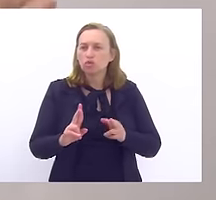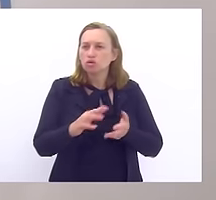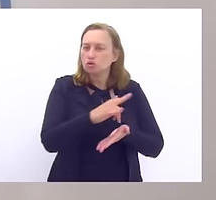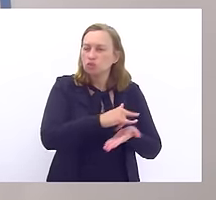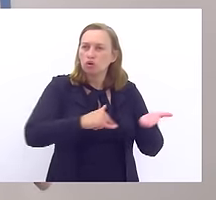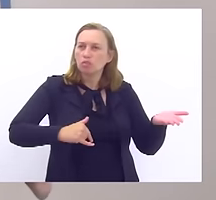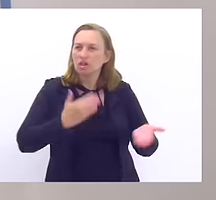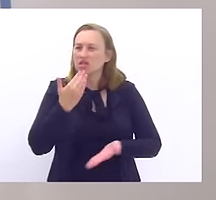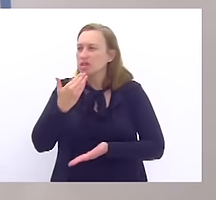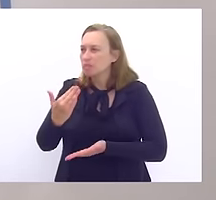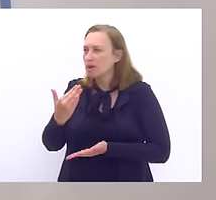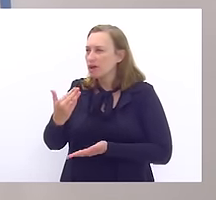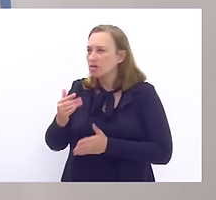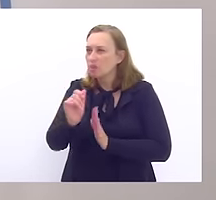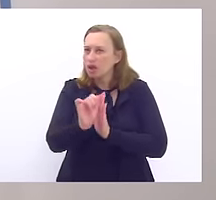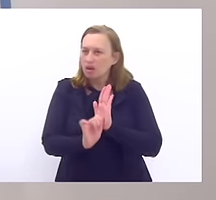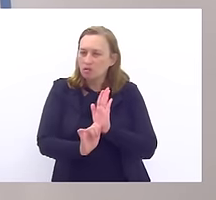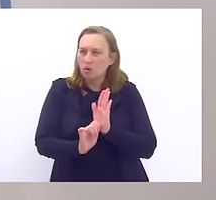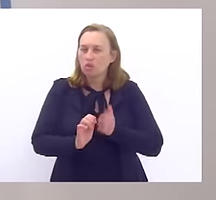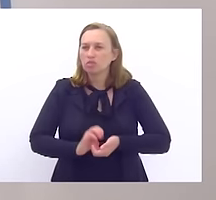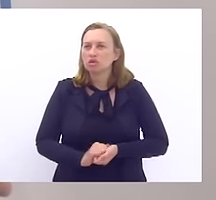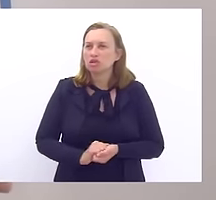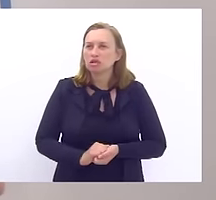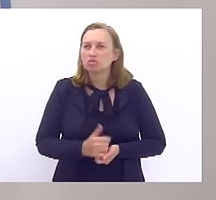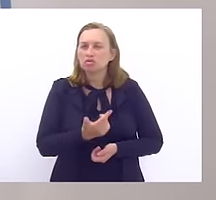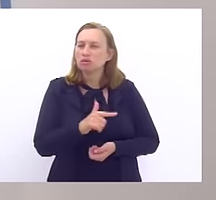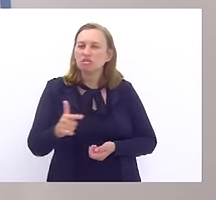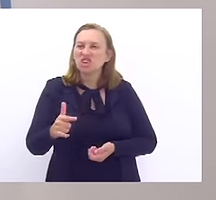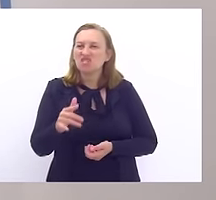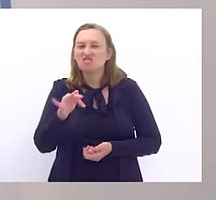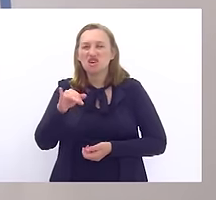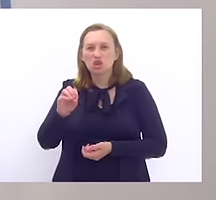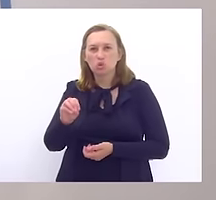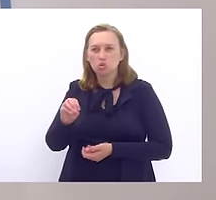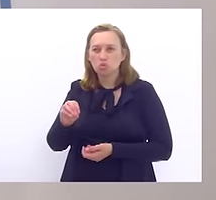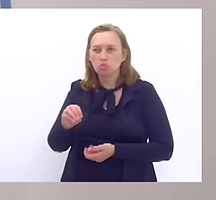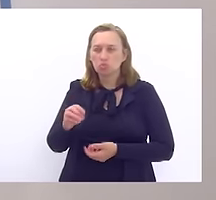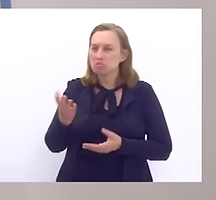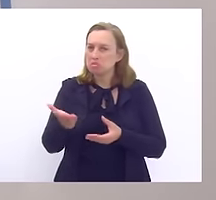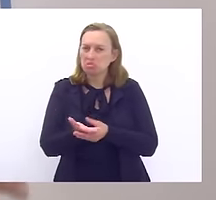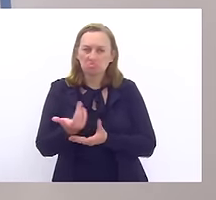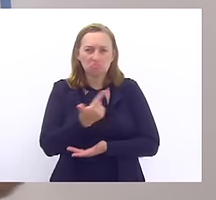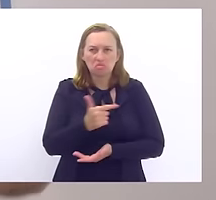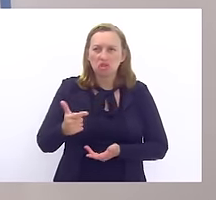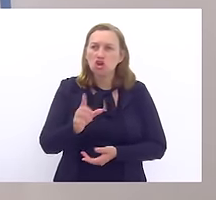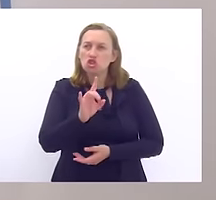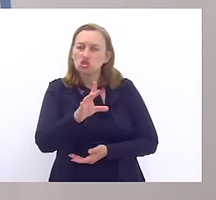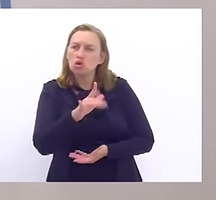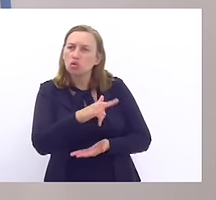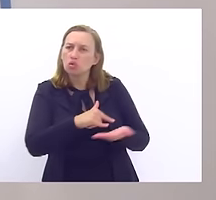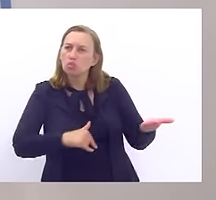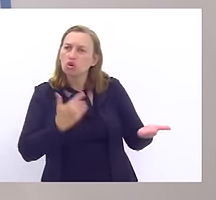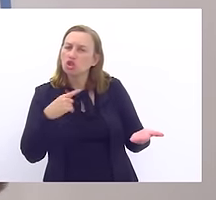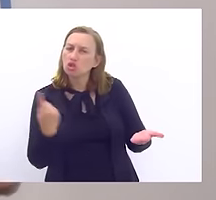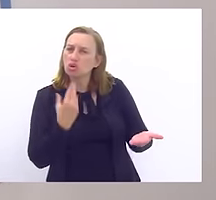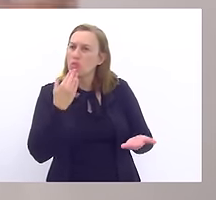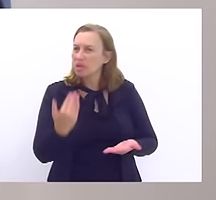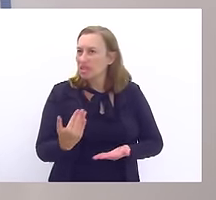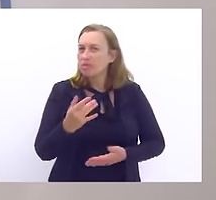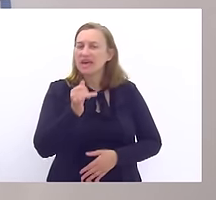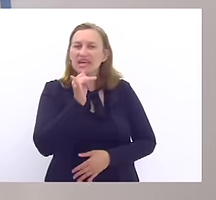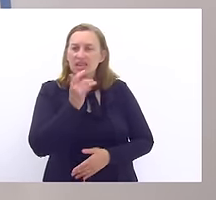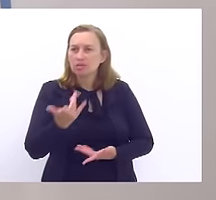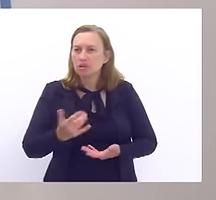e mantém a custódia desse documentos não tem altos físicos o processo não tem altos físicos só tem documentos que nós pedimos por exemplo